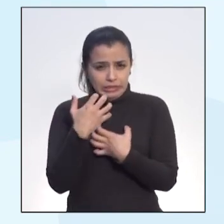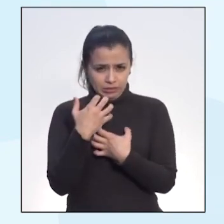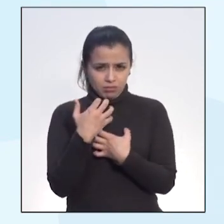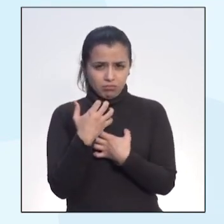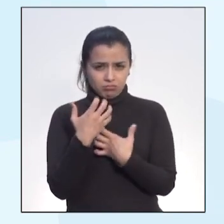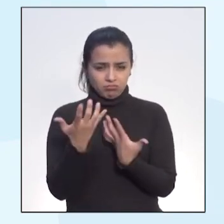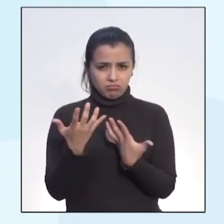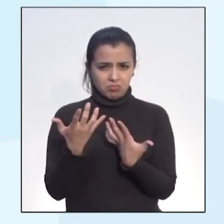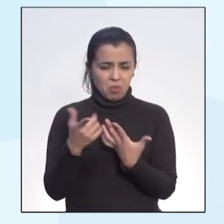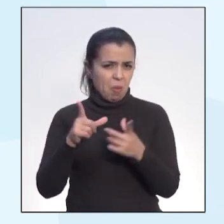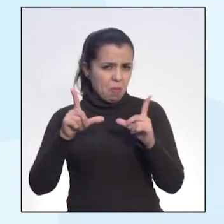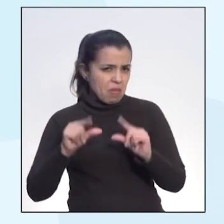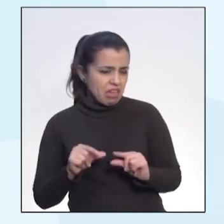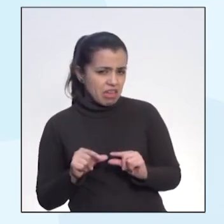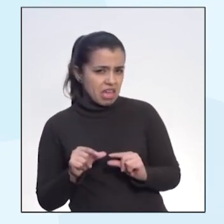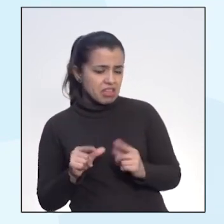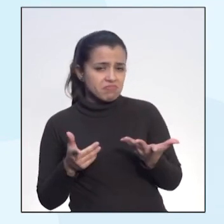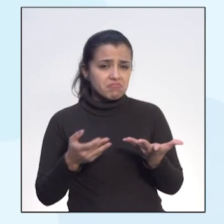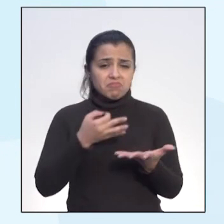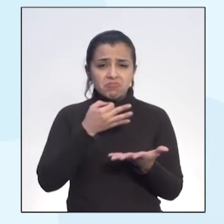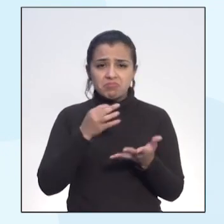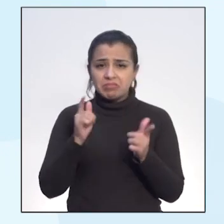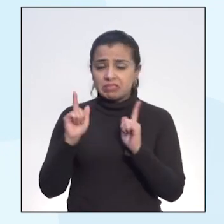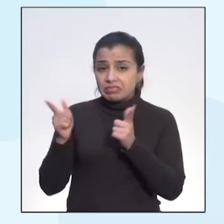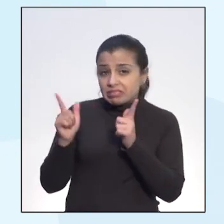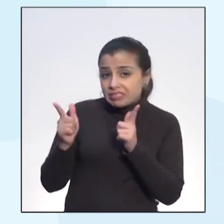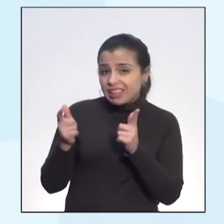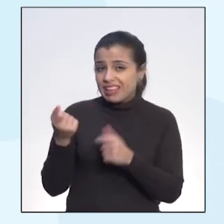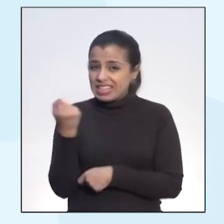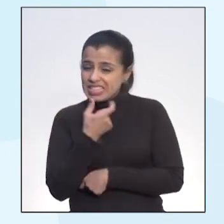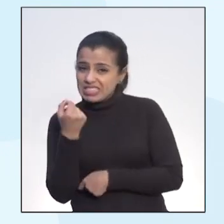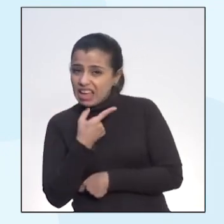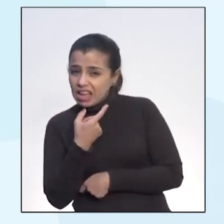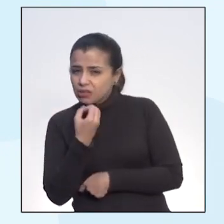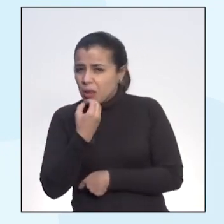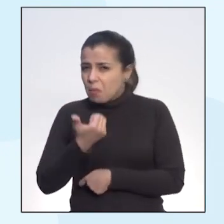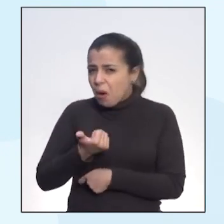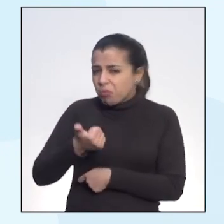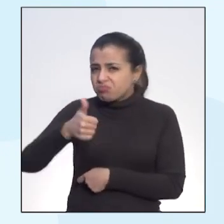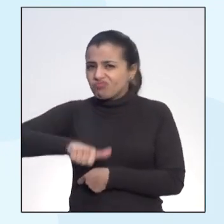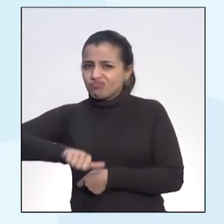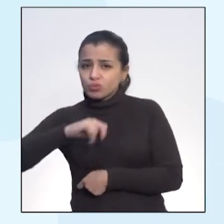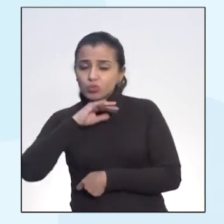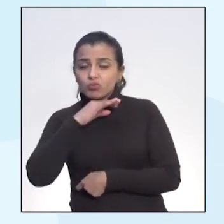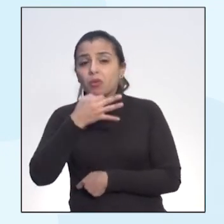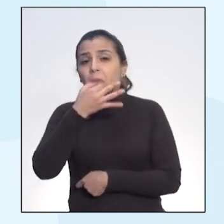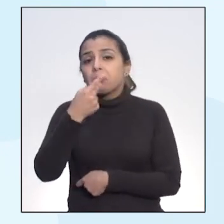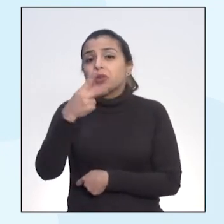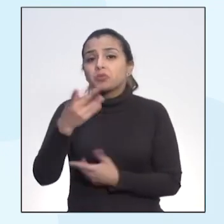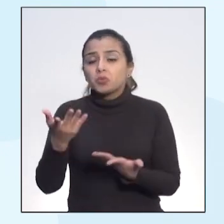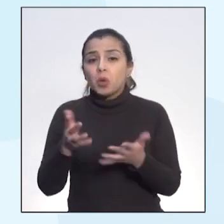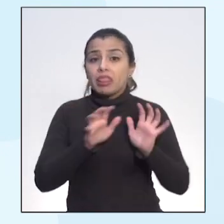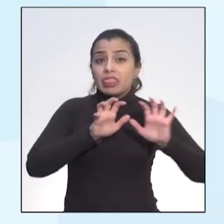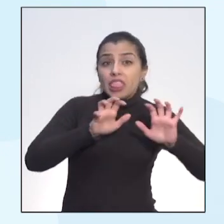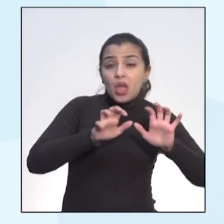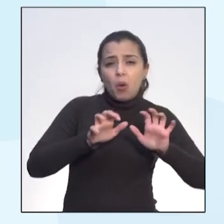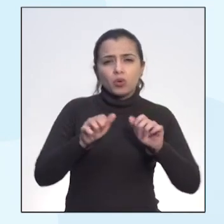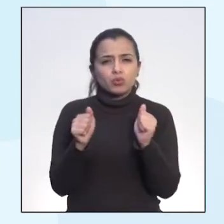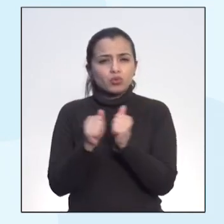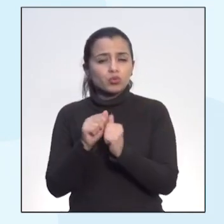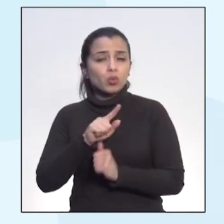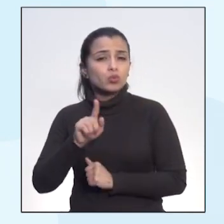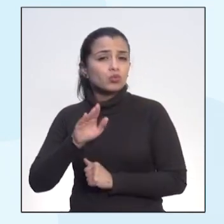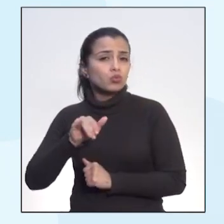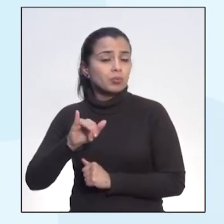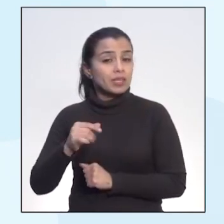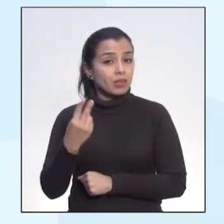mais apavorantes, menos apavorantes, são divertidos, são bons, são ruins? Ou seja, está em aberto. O que você acha de filmes de terror com os zumbis? 2